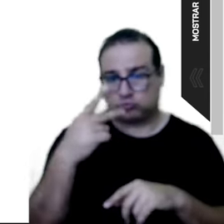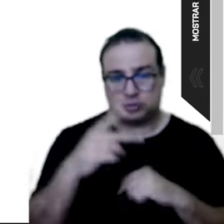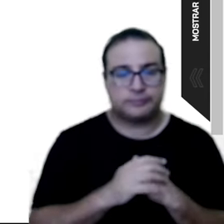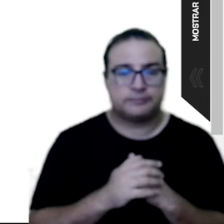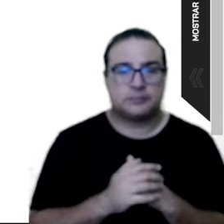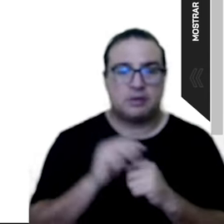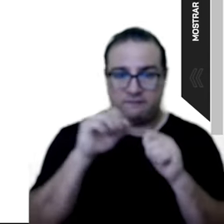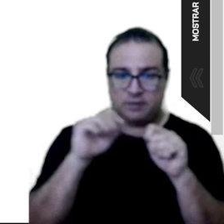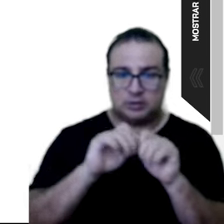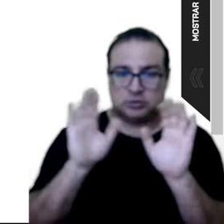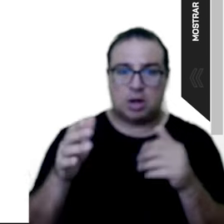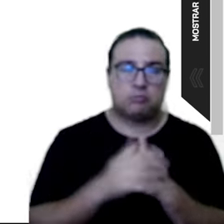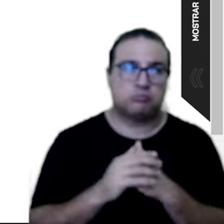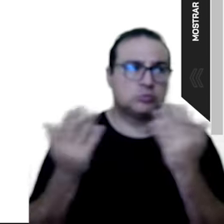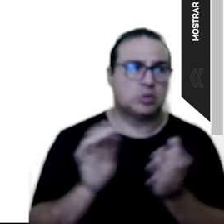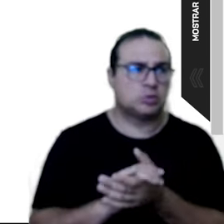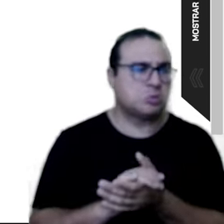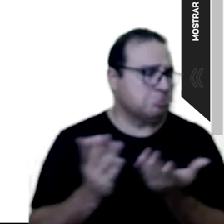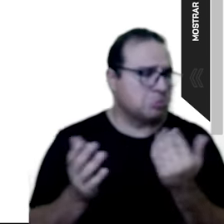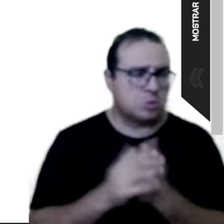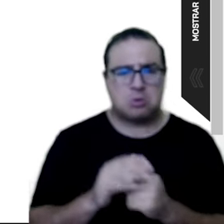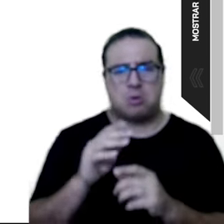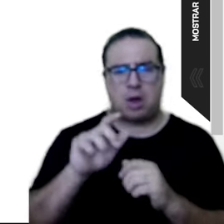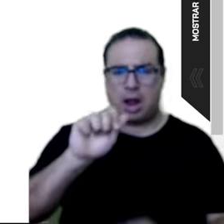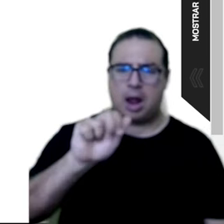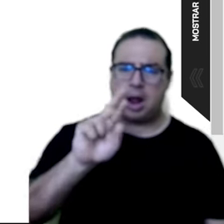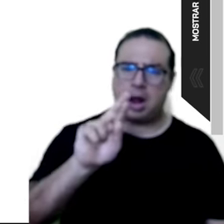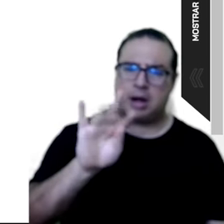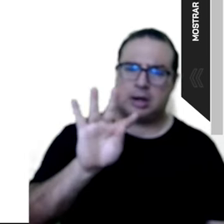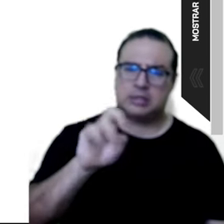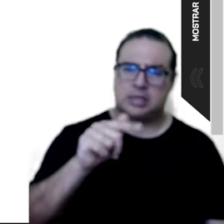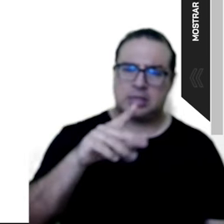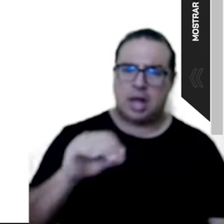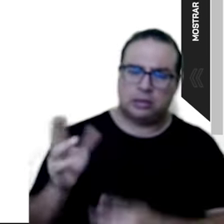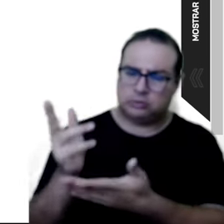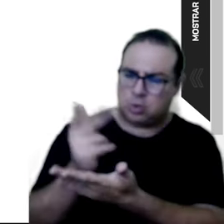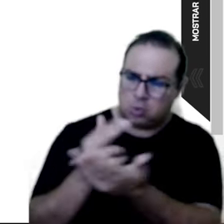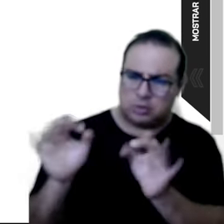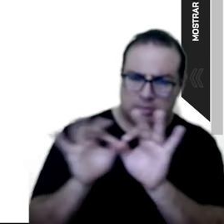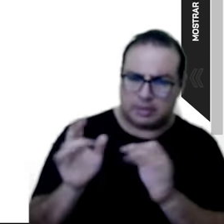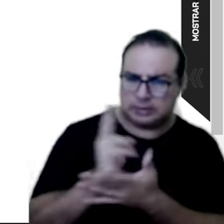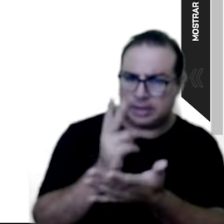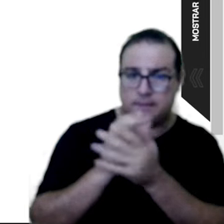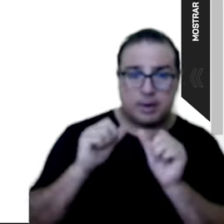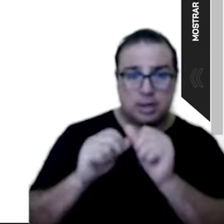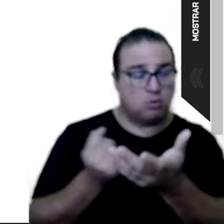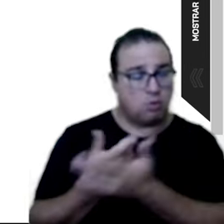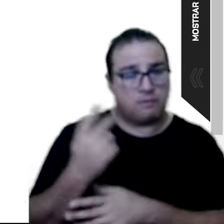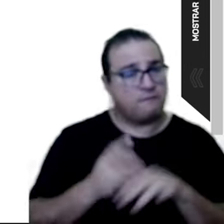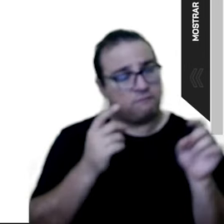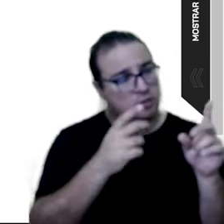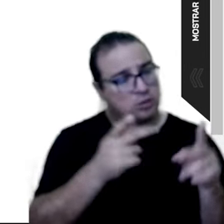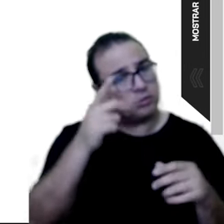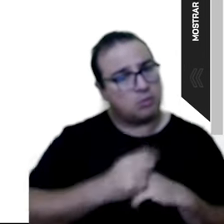seu que você faz pode ser um artesanato alguma coisa bonita que você sempre faz bonitinho E aí o o supermercado compra e